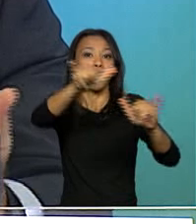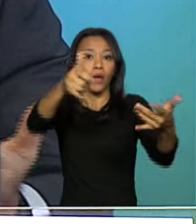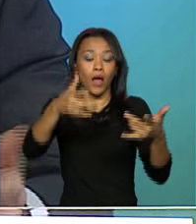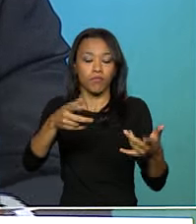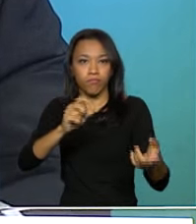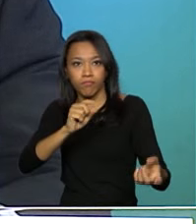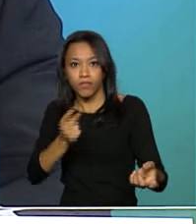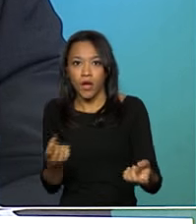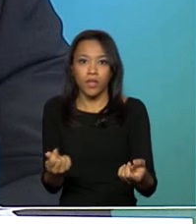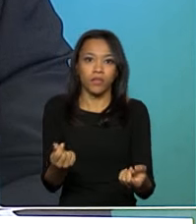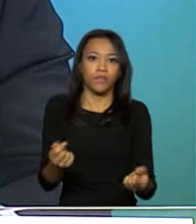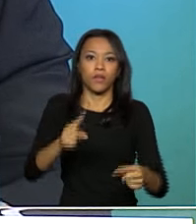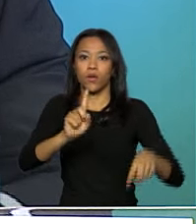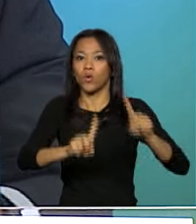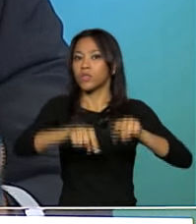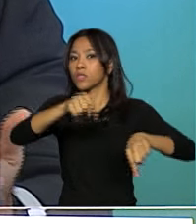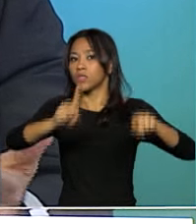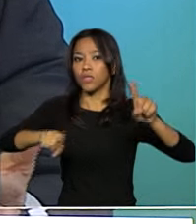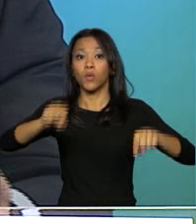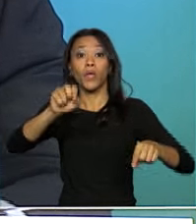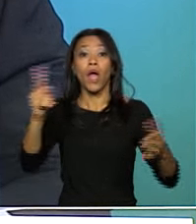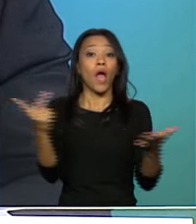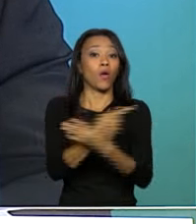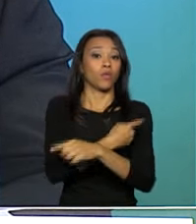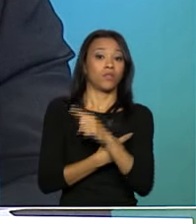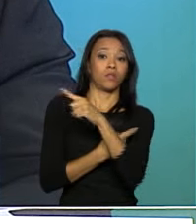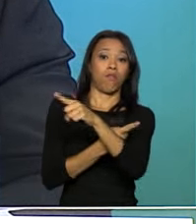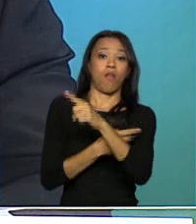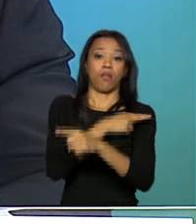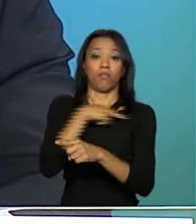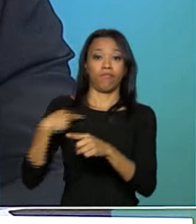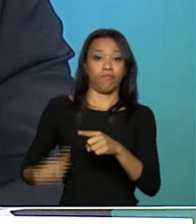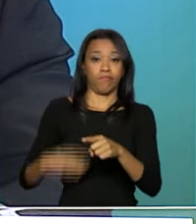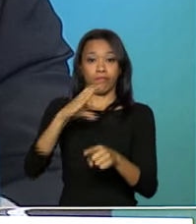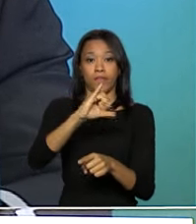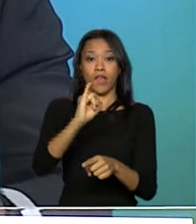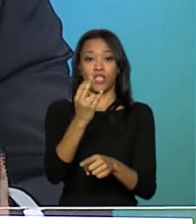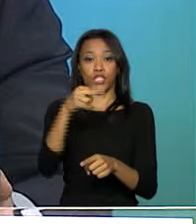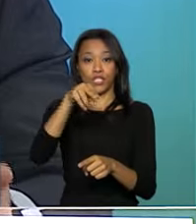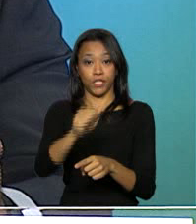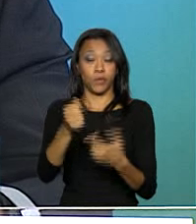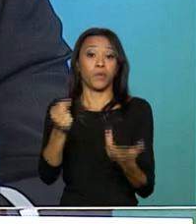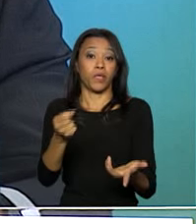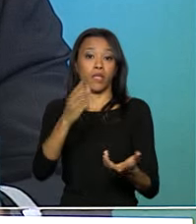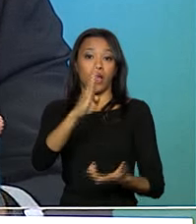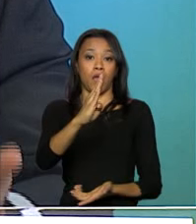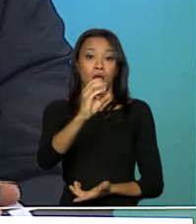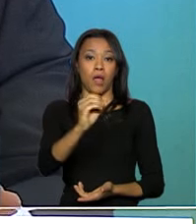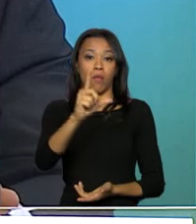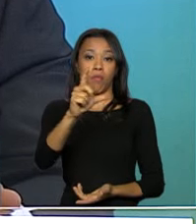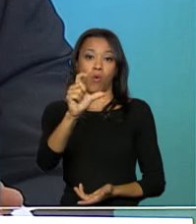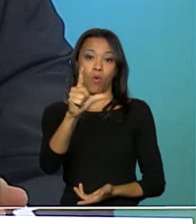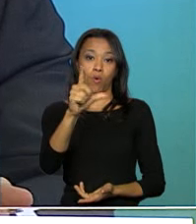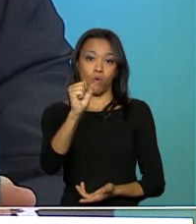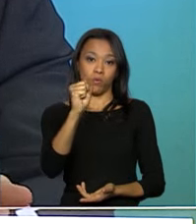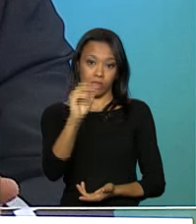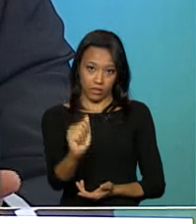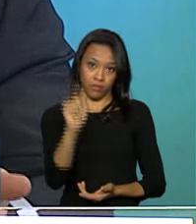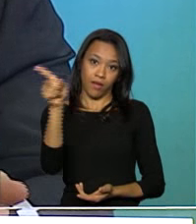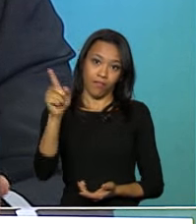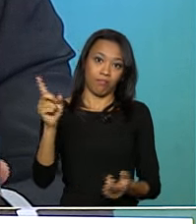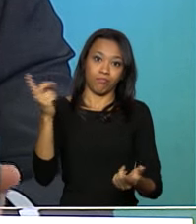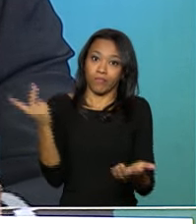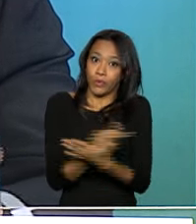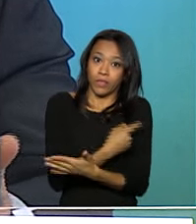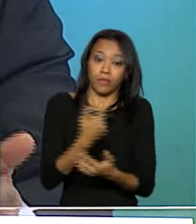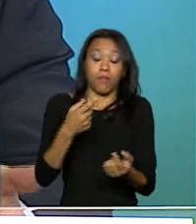tivemos hoje esse esses eventos na China com uma queda bem forte da bolsa chinesa Mas o mais importante é que o Brasil está preparado para